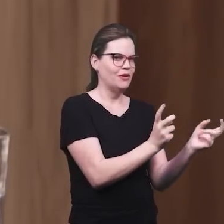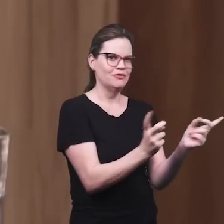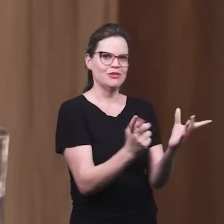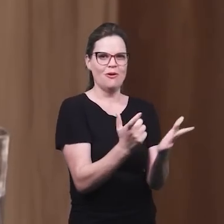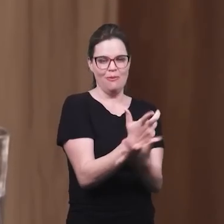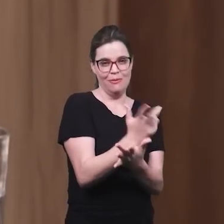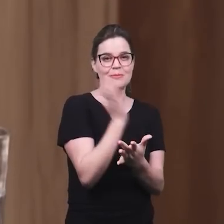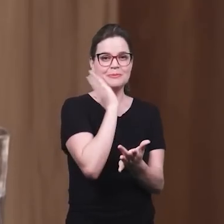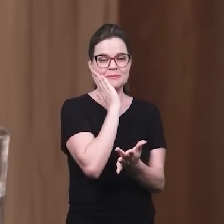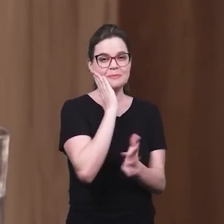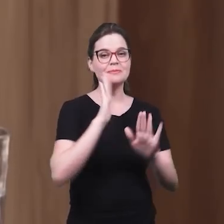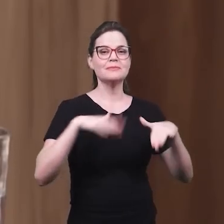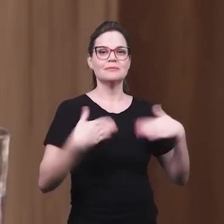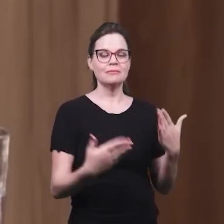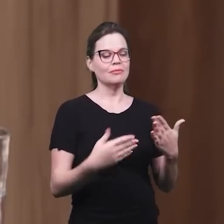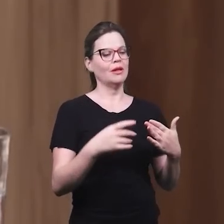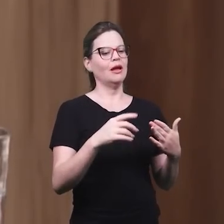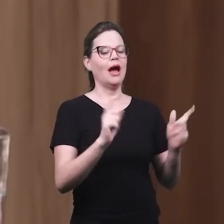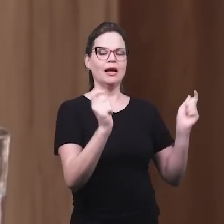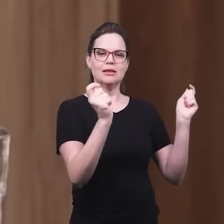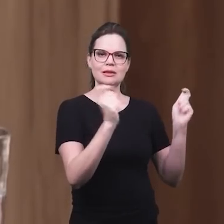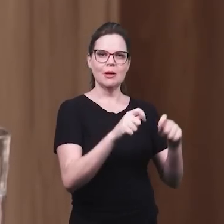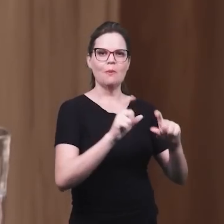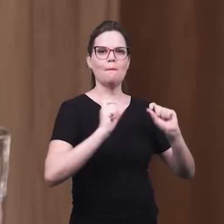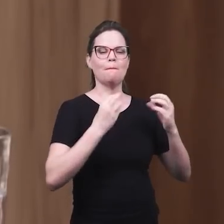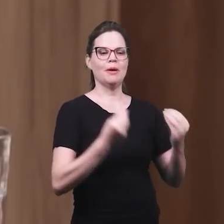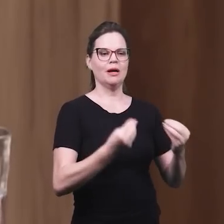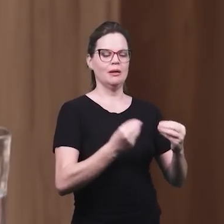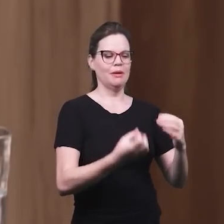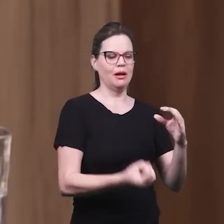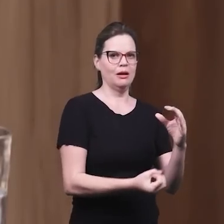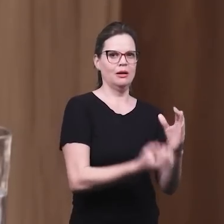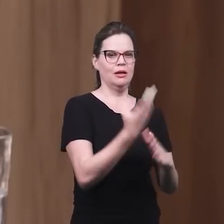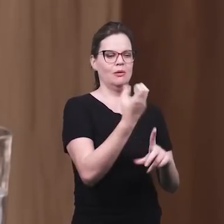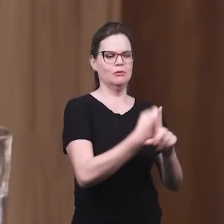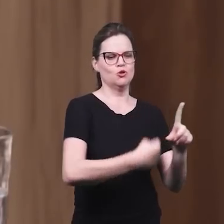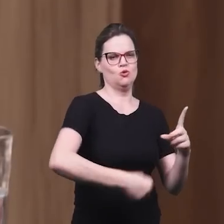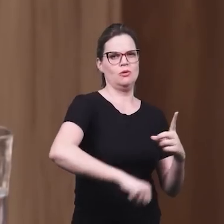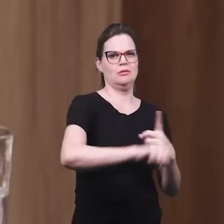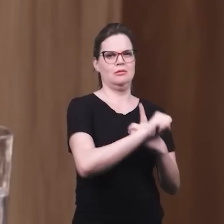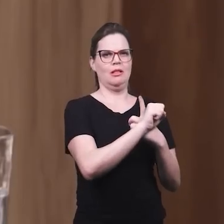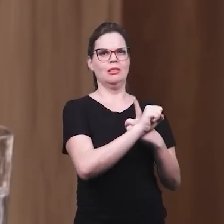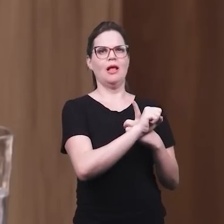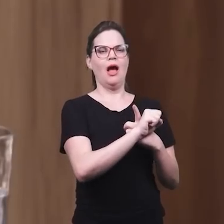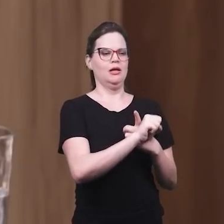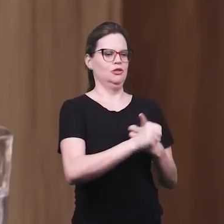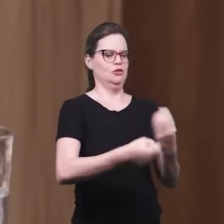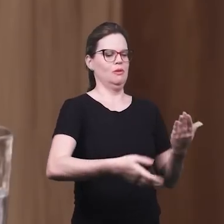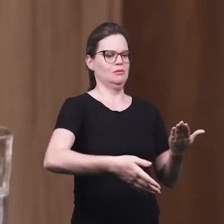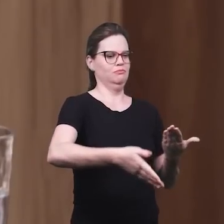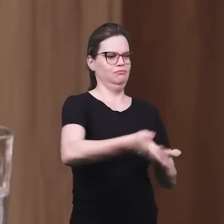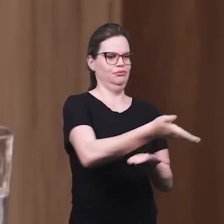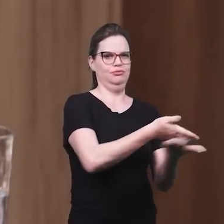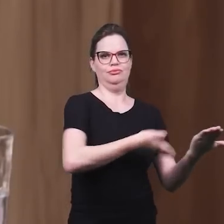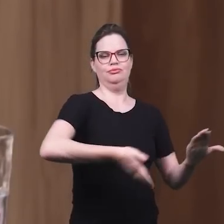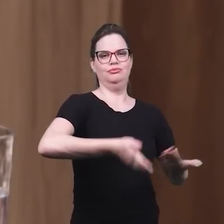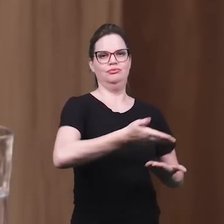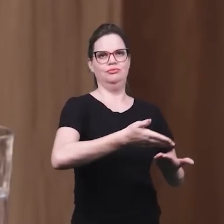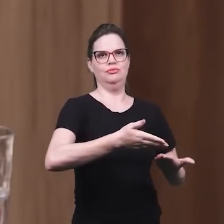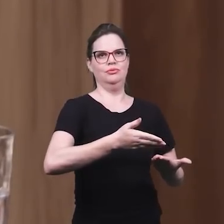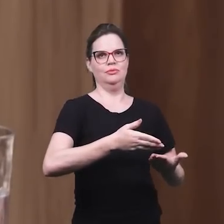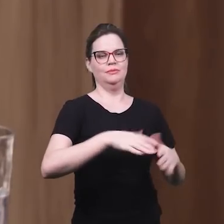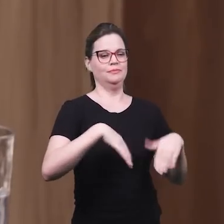etnolinguística contribuiu para a formação de uma sociedade mais aberta e cosmopolita, onde